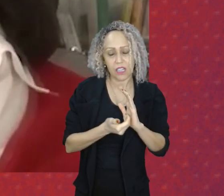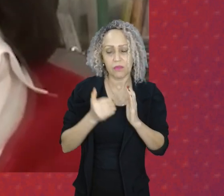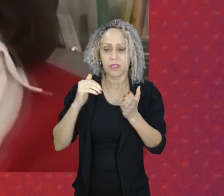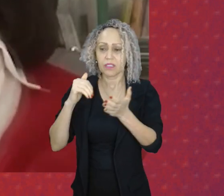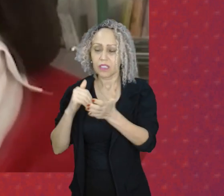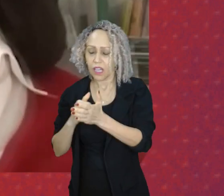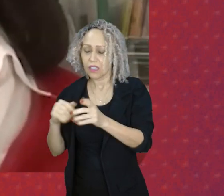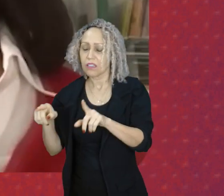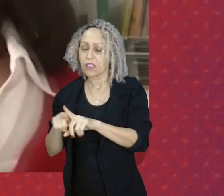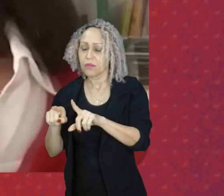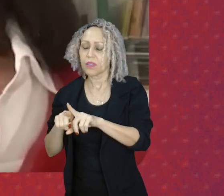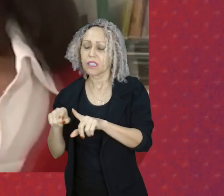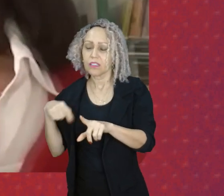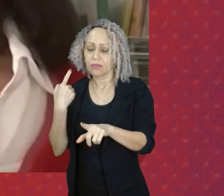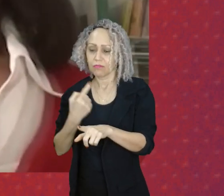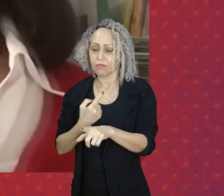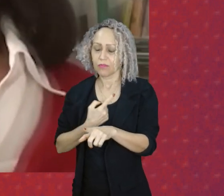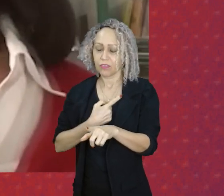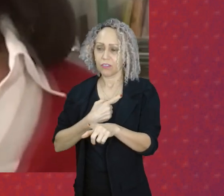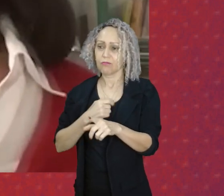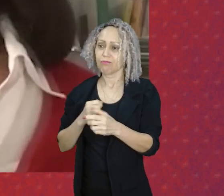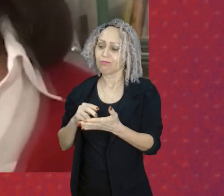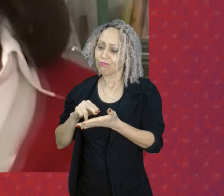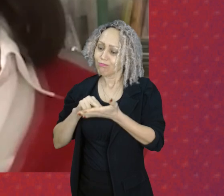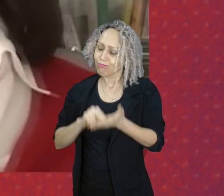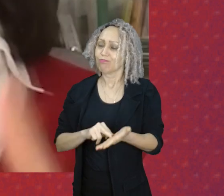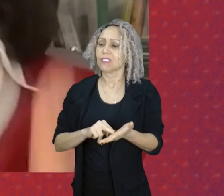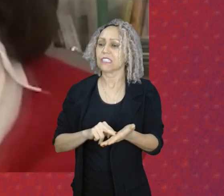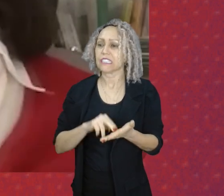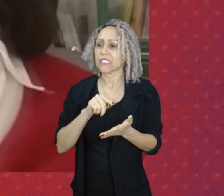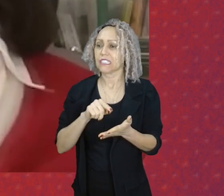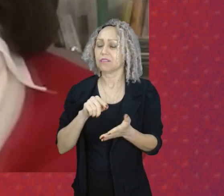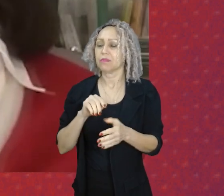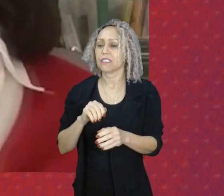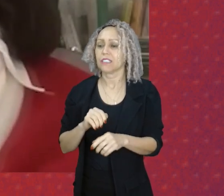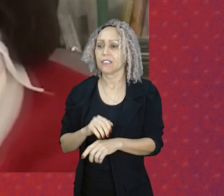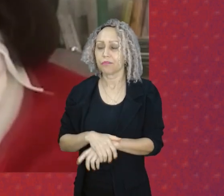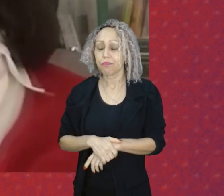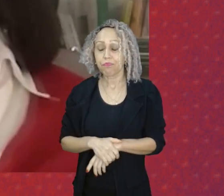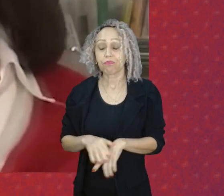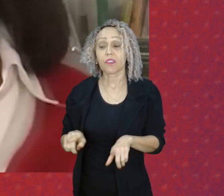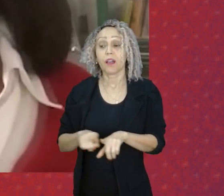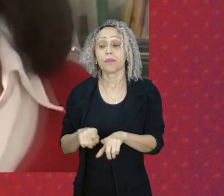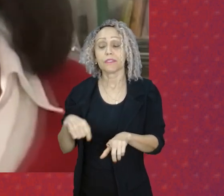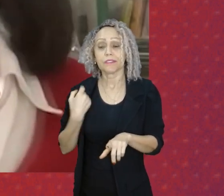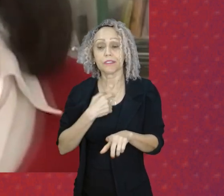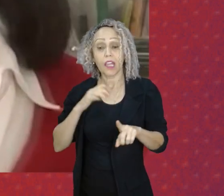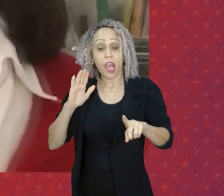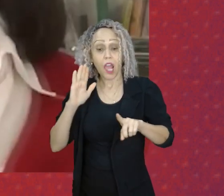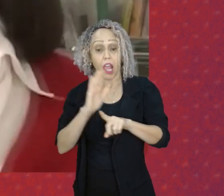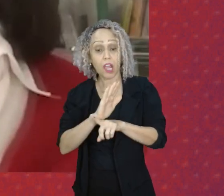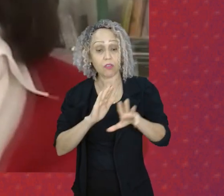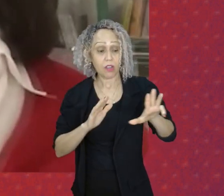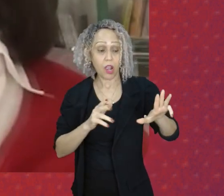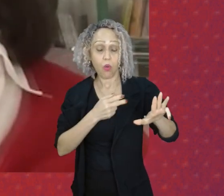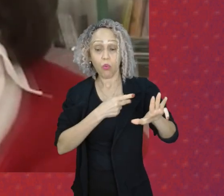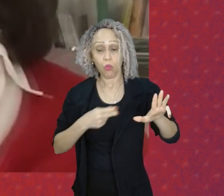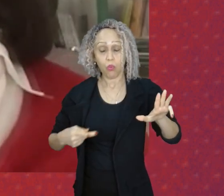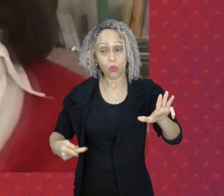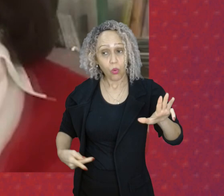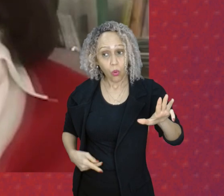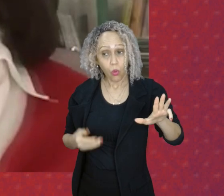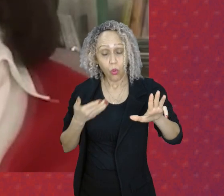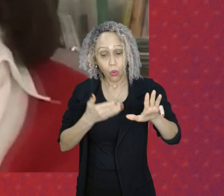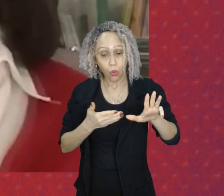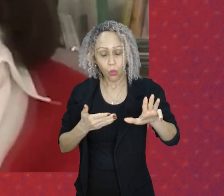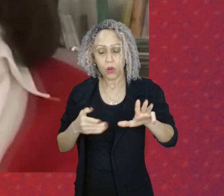Federal, mas também de contribuir para o governo do presidente Lula, para os nossos